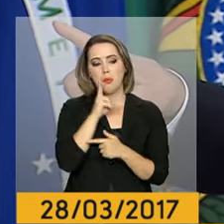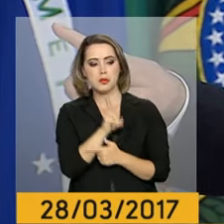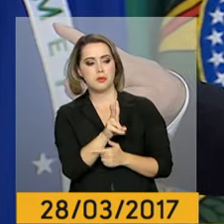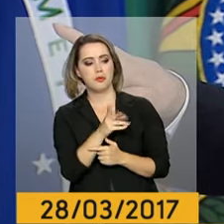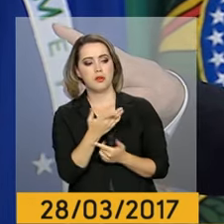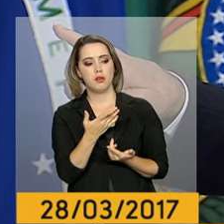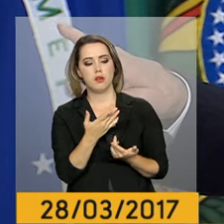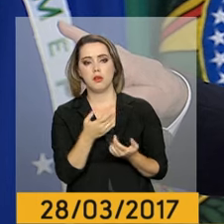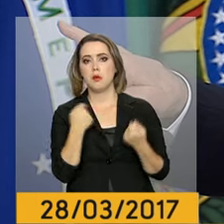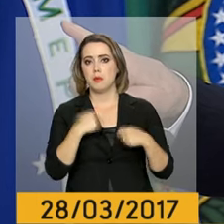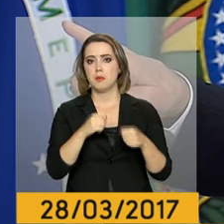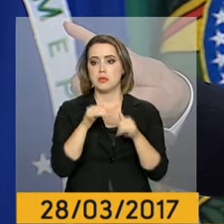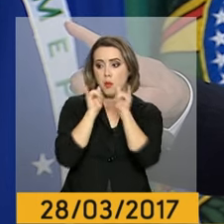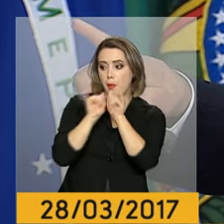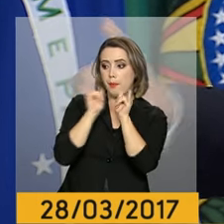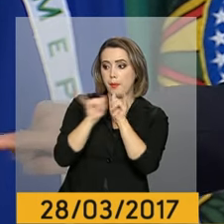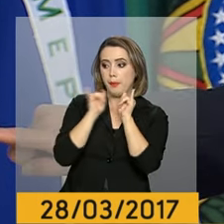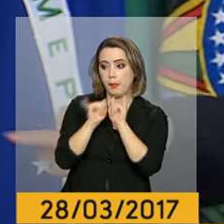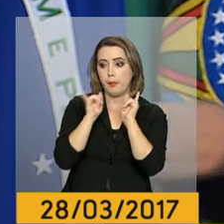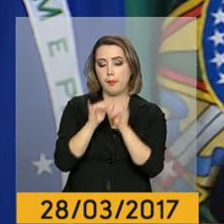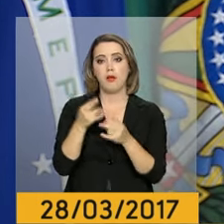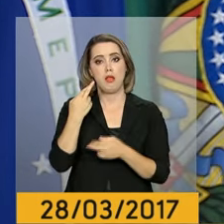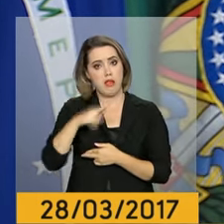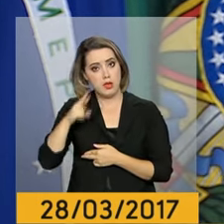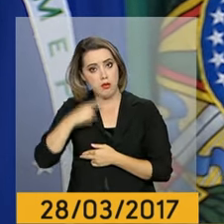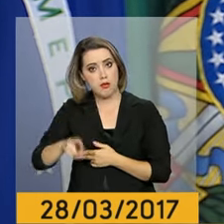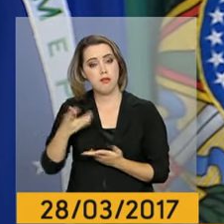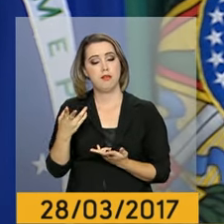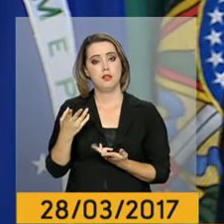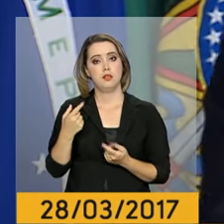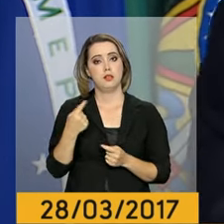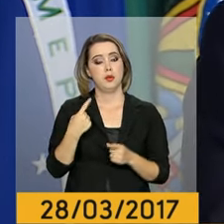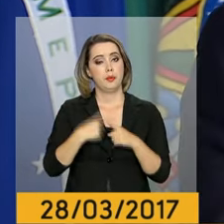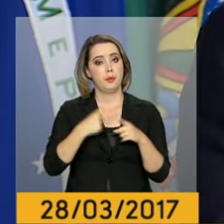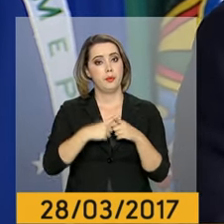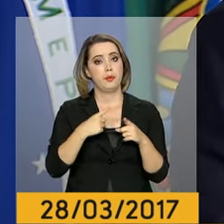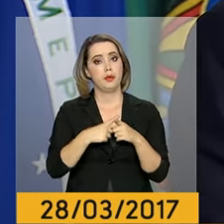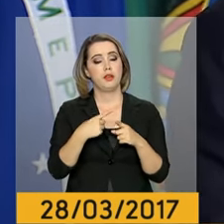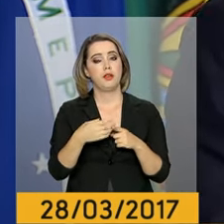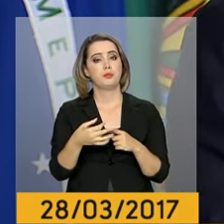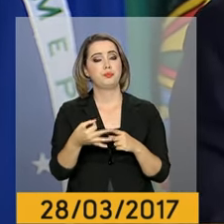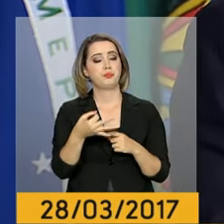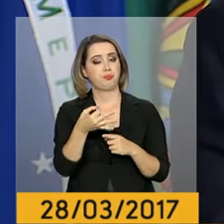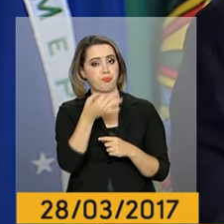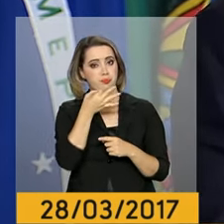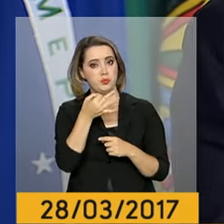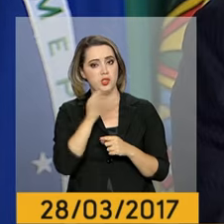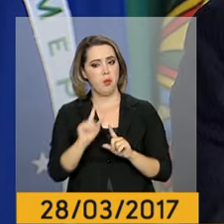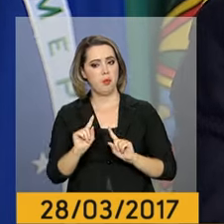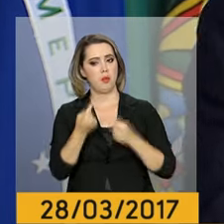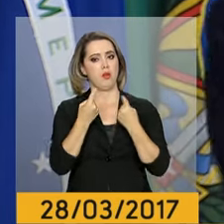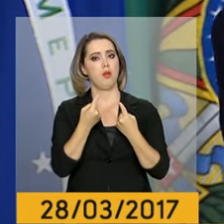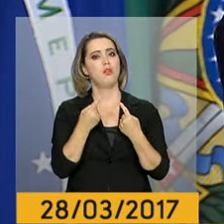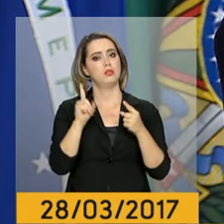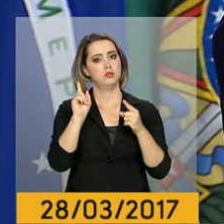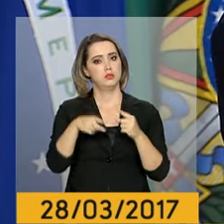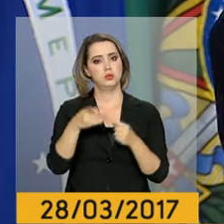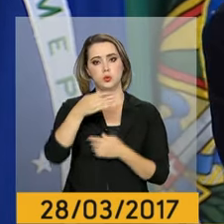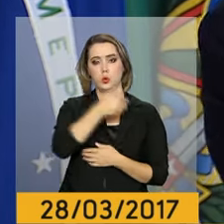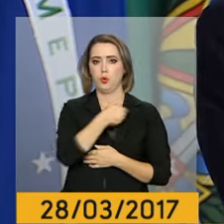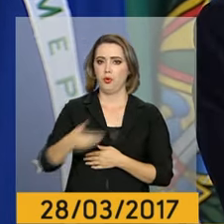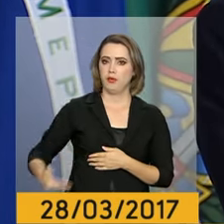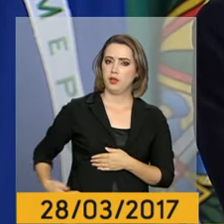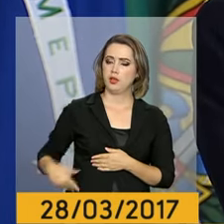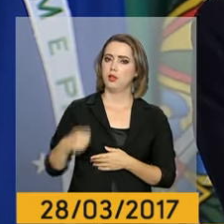equívocos sejam denunciados porque a crítica muitas vezes na democracia ela faz com que o governante Tome um